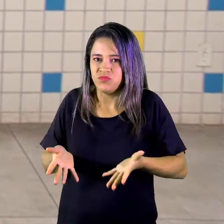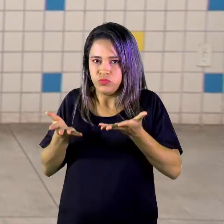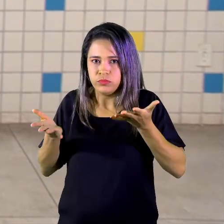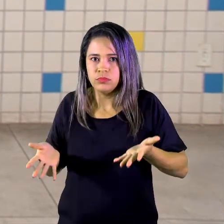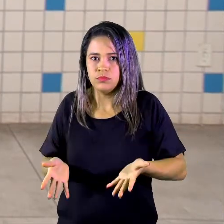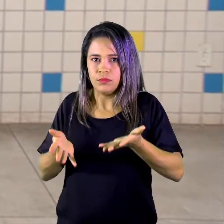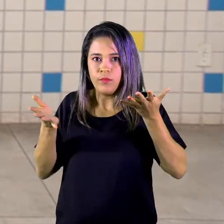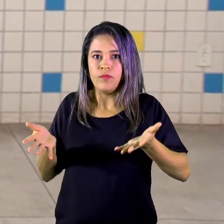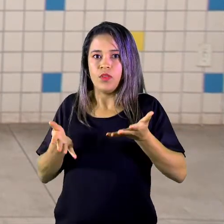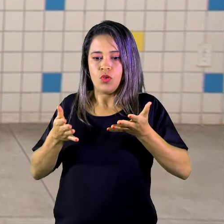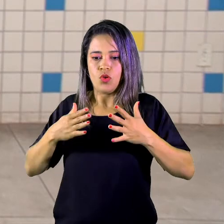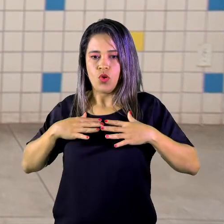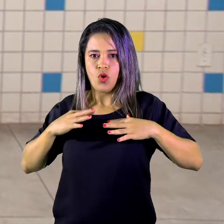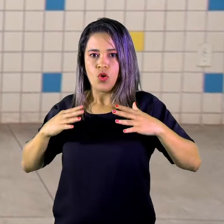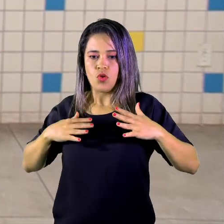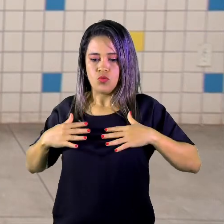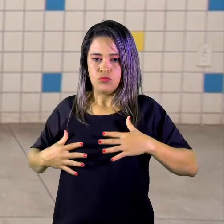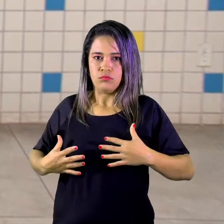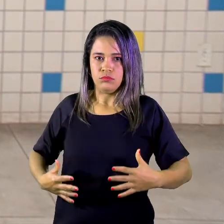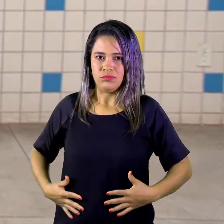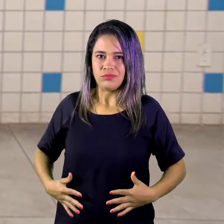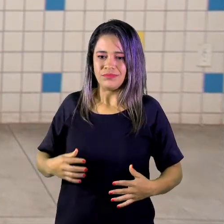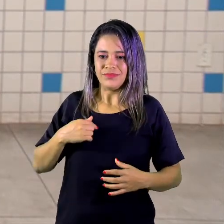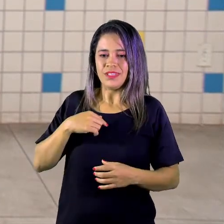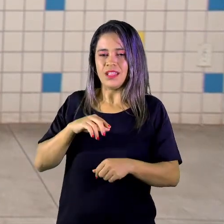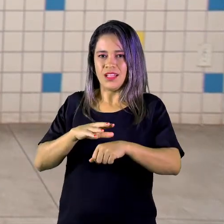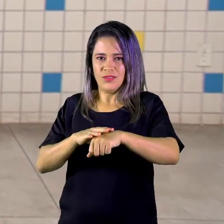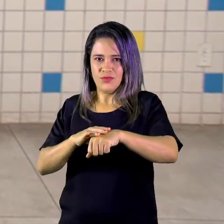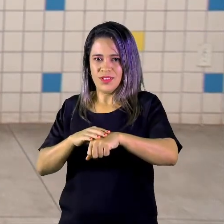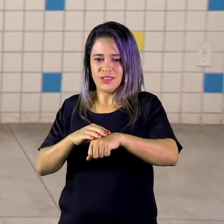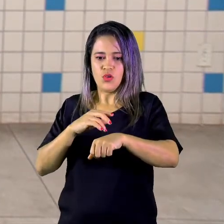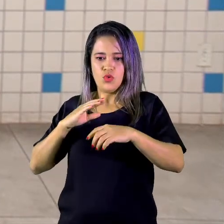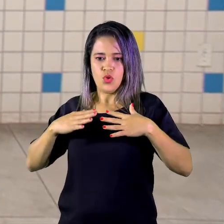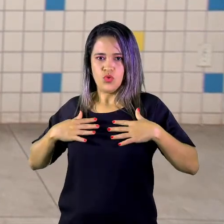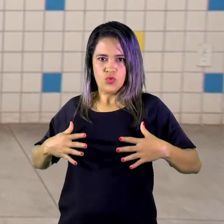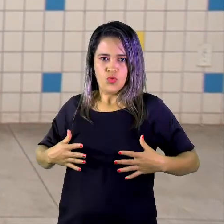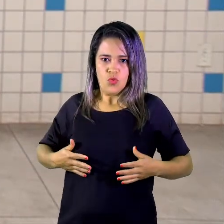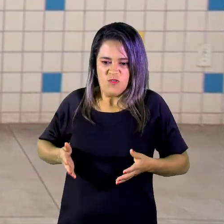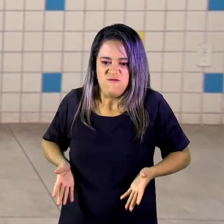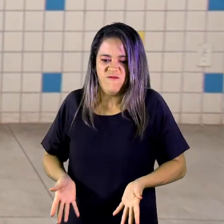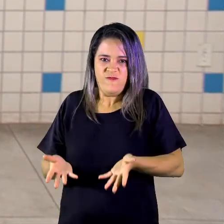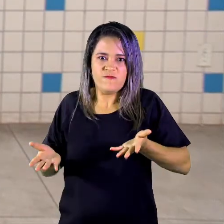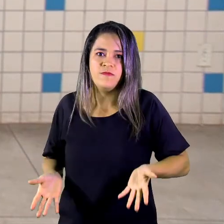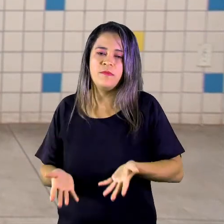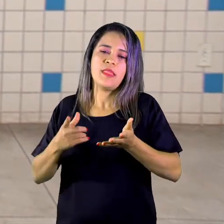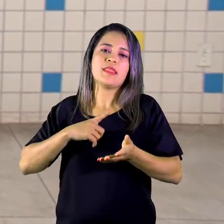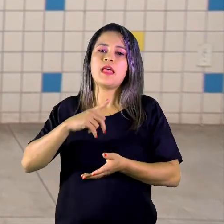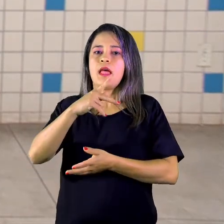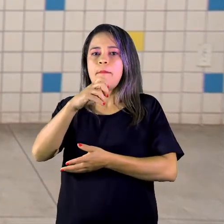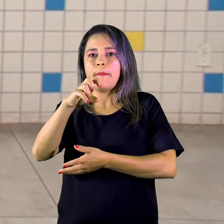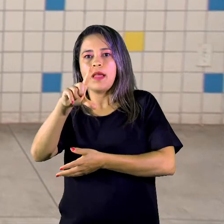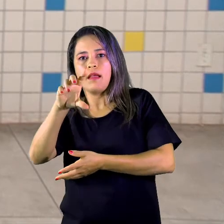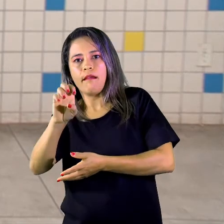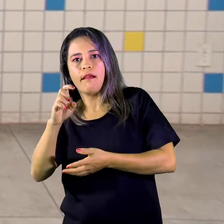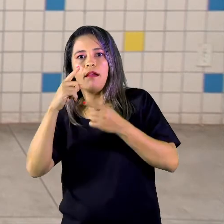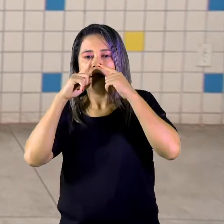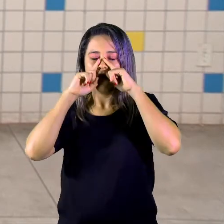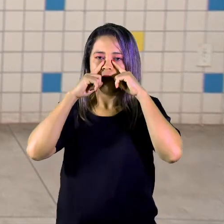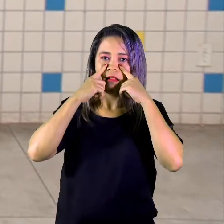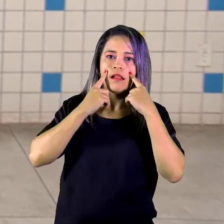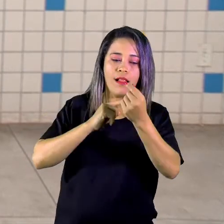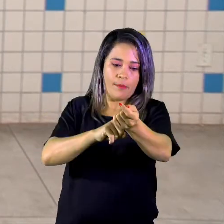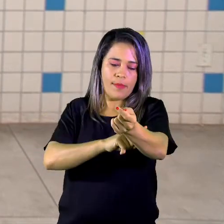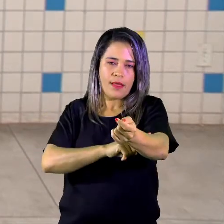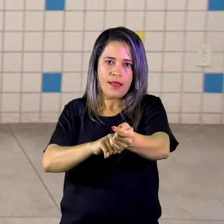o nosso corpo é exposto ao agente infeccioso. Então, nós temos a pele, a lágrima, o suor,